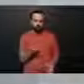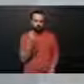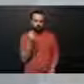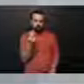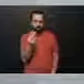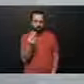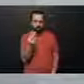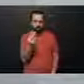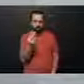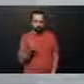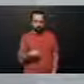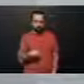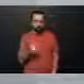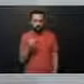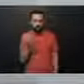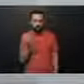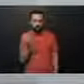2,